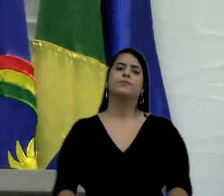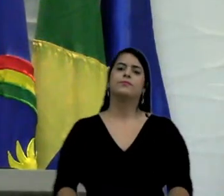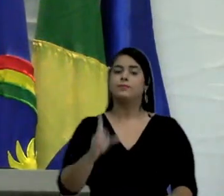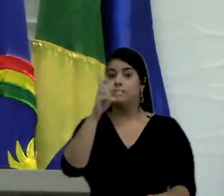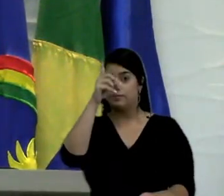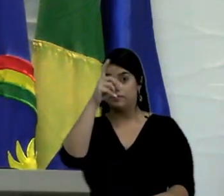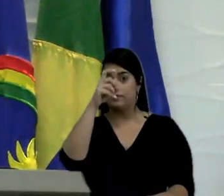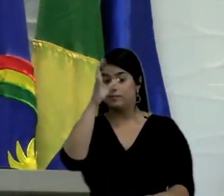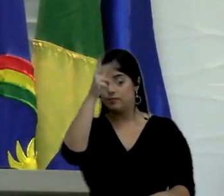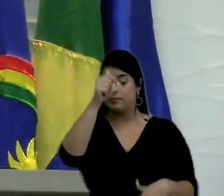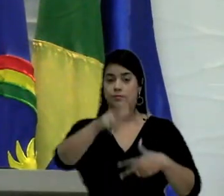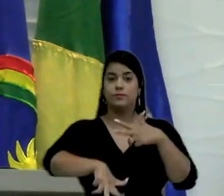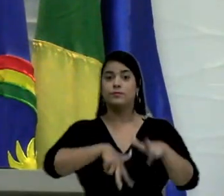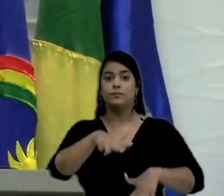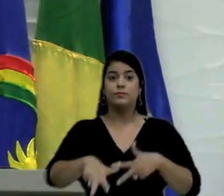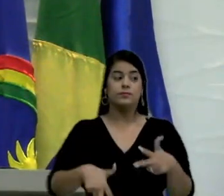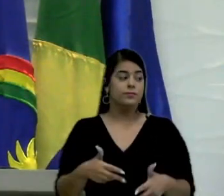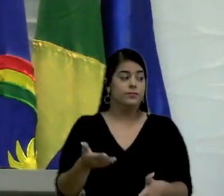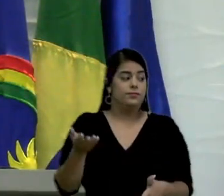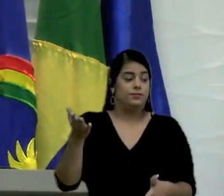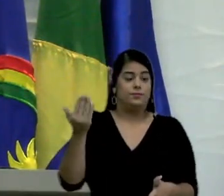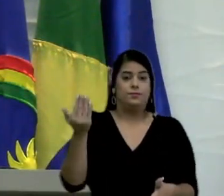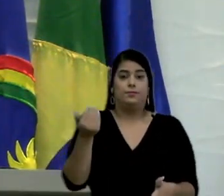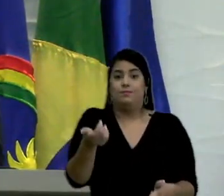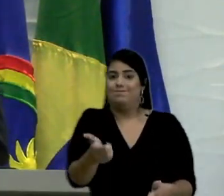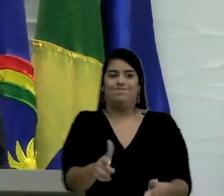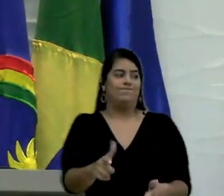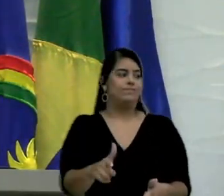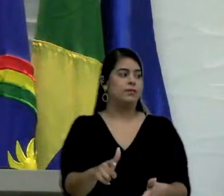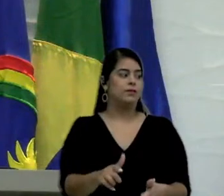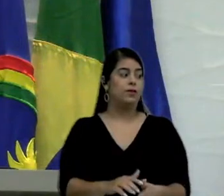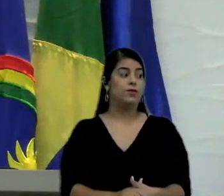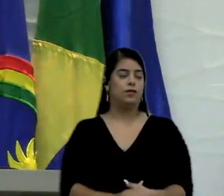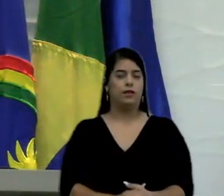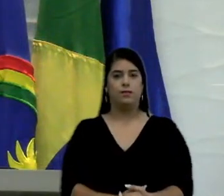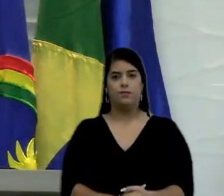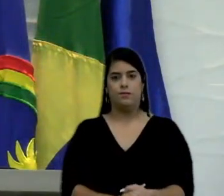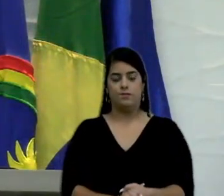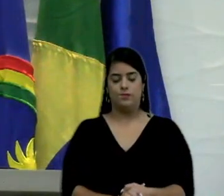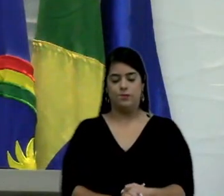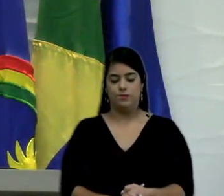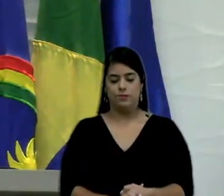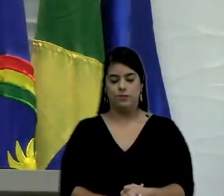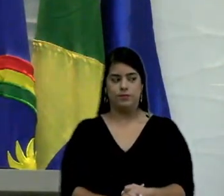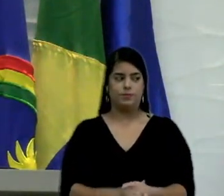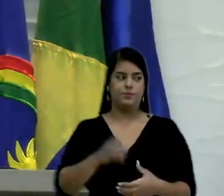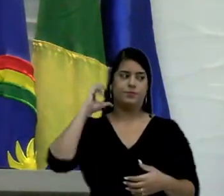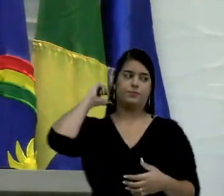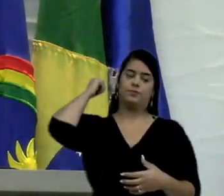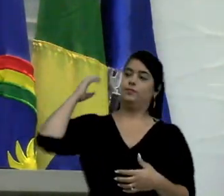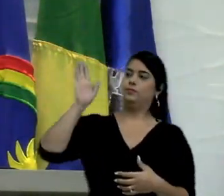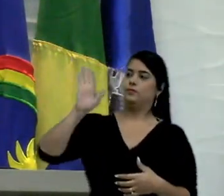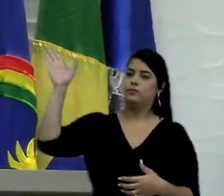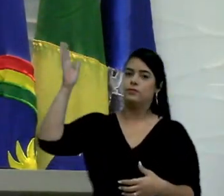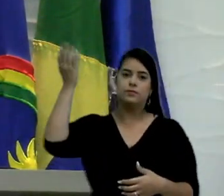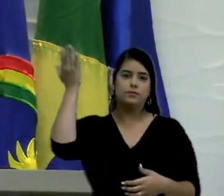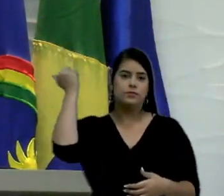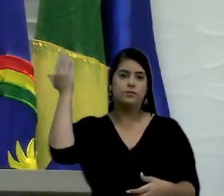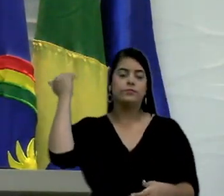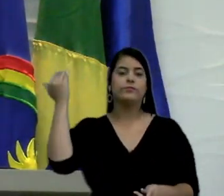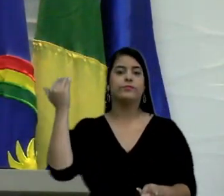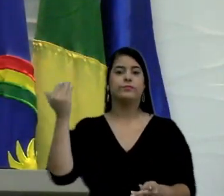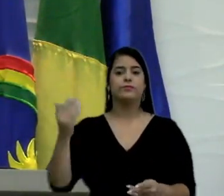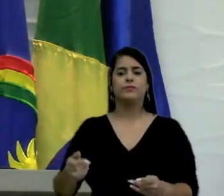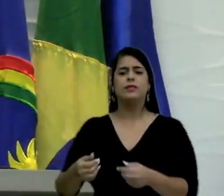coisa que nós não tínhamos na gestão passada até o que a gestão passada